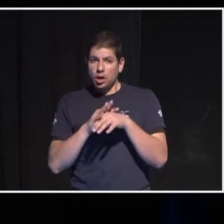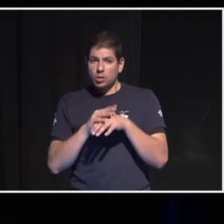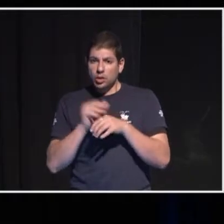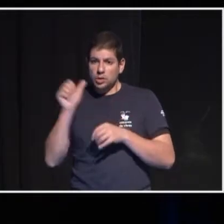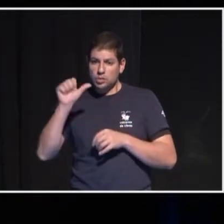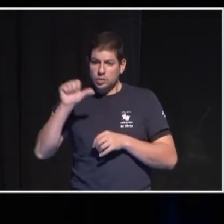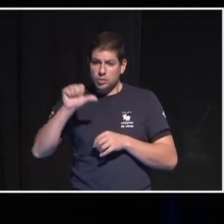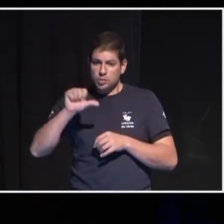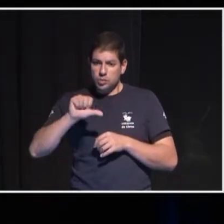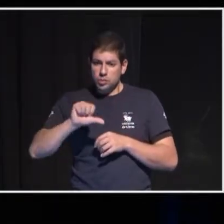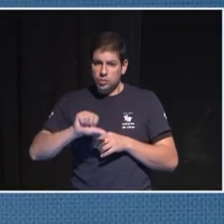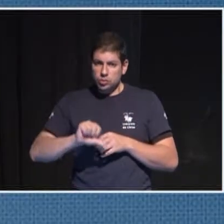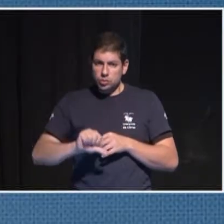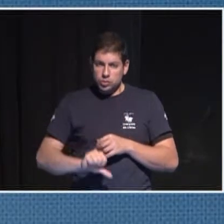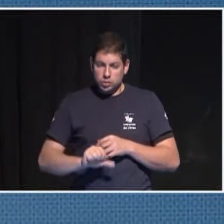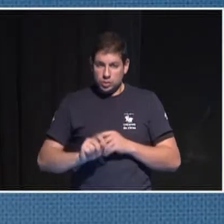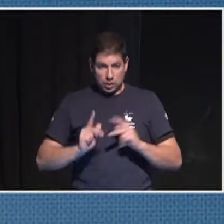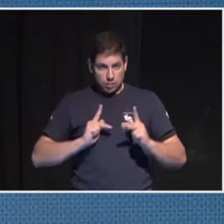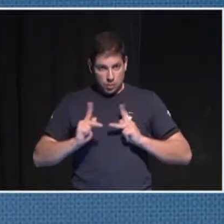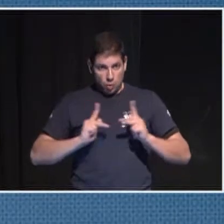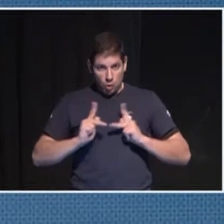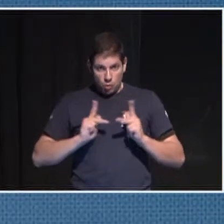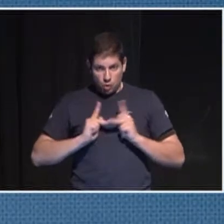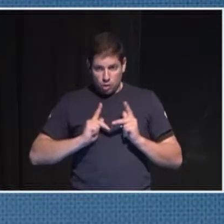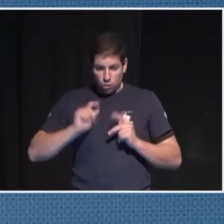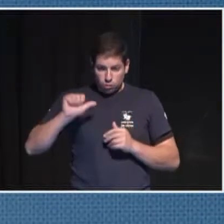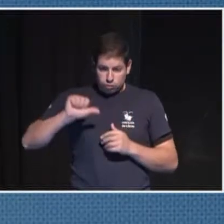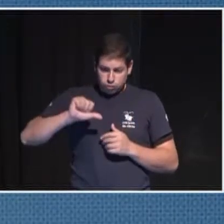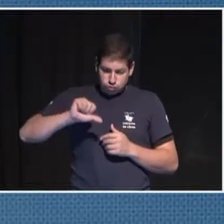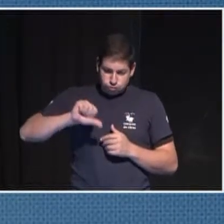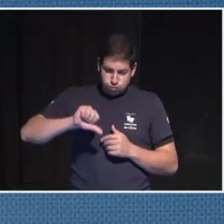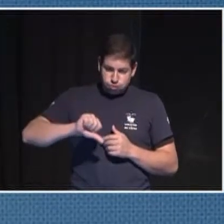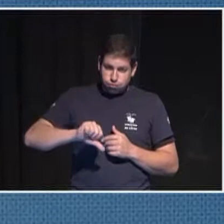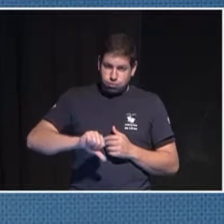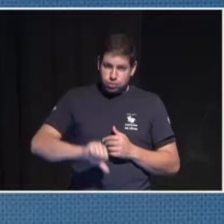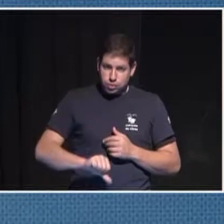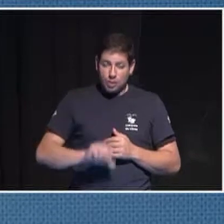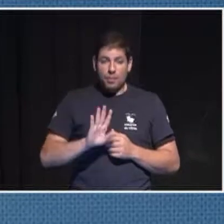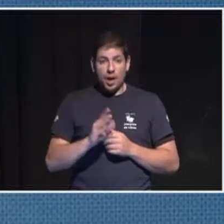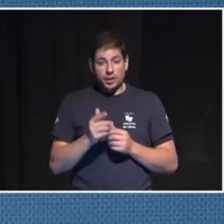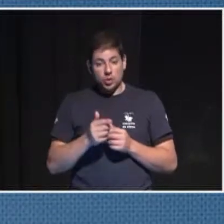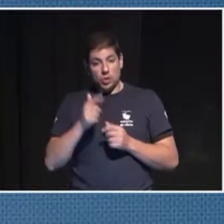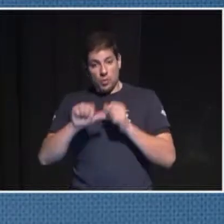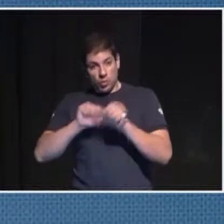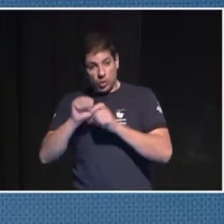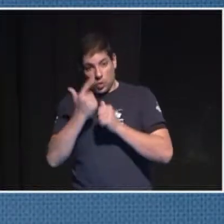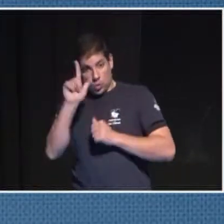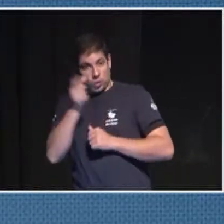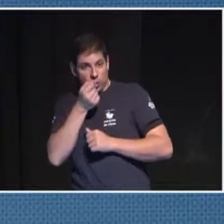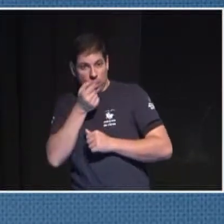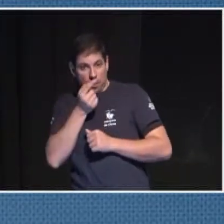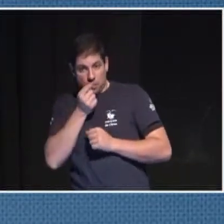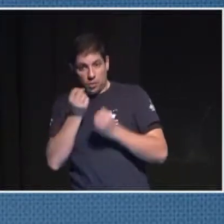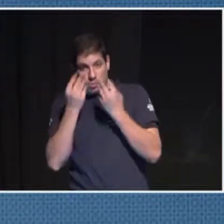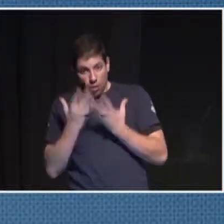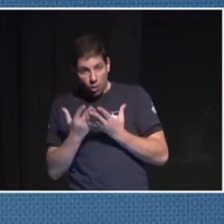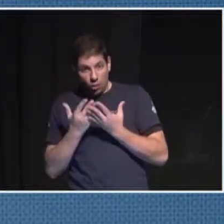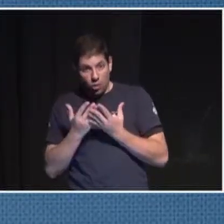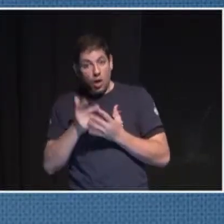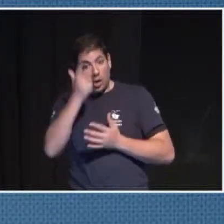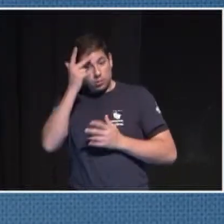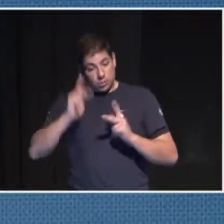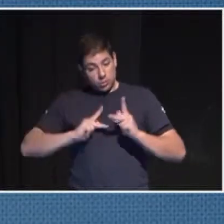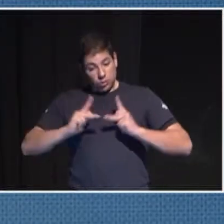função pulmonar. Os pacientes em uso do nintedanib tiveram uma maior preservação da função pulmonar em relação